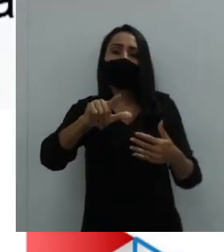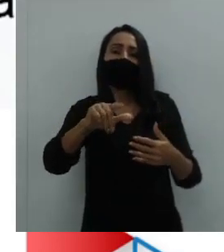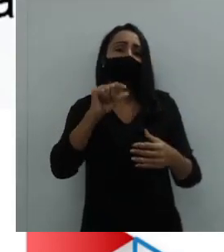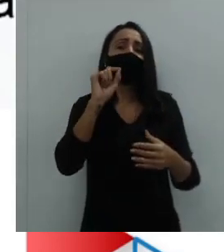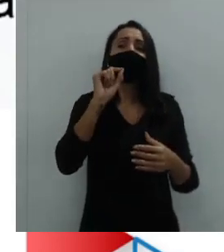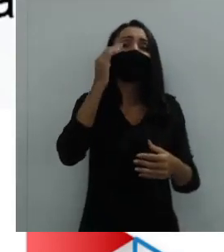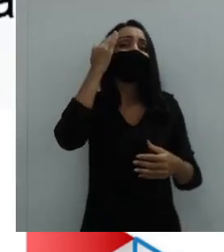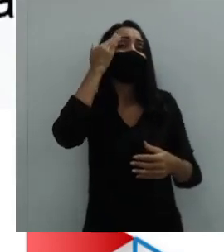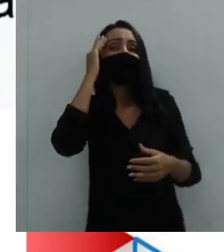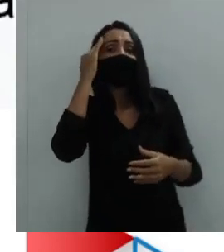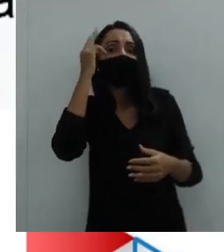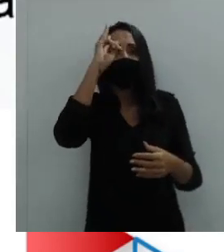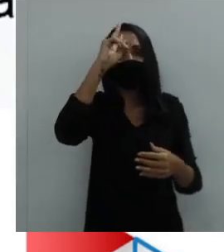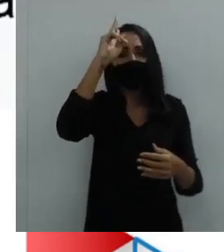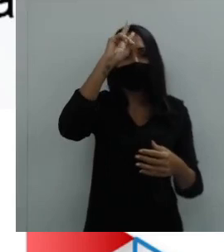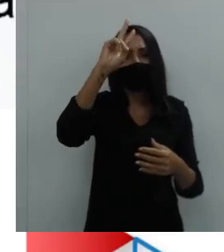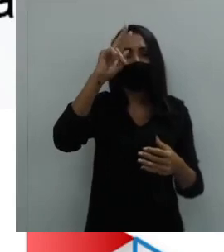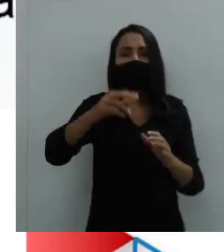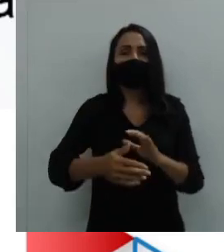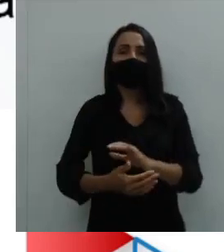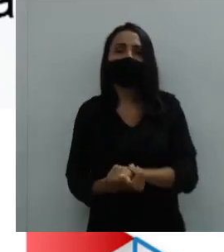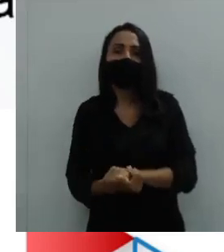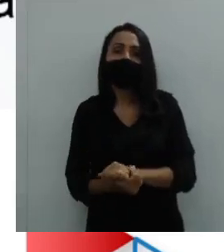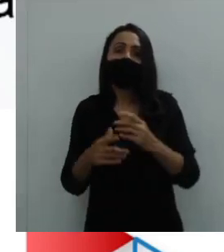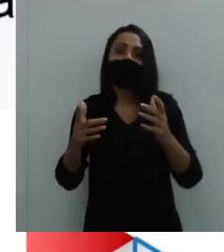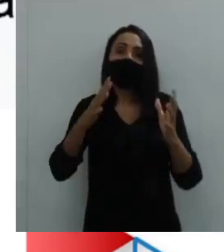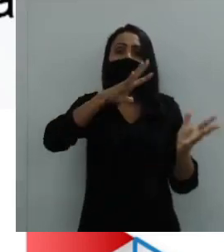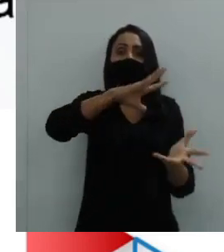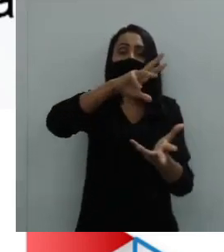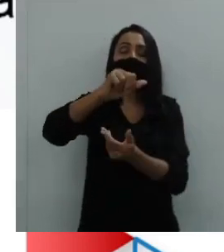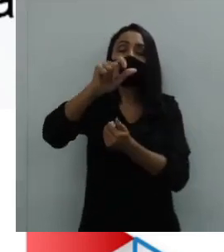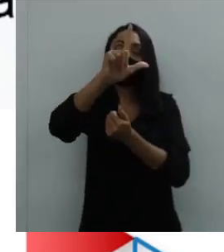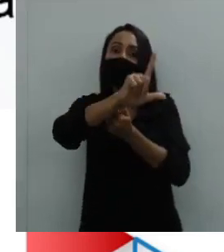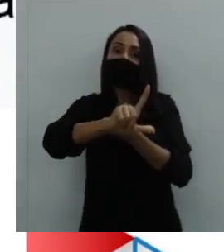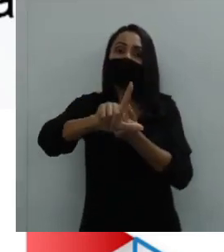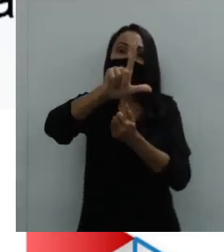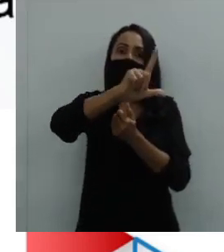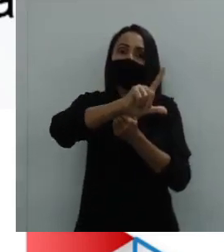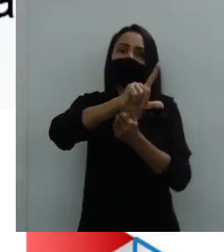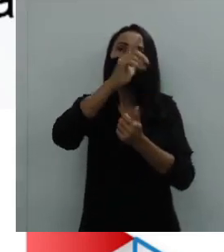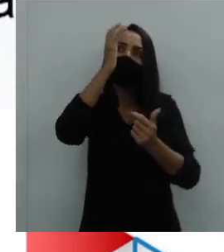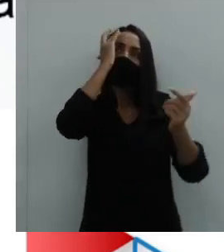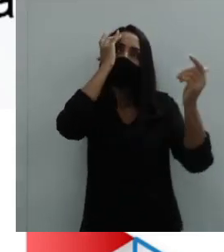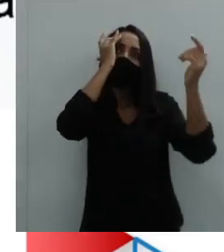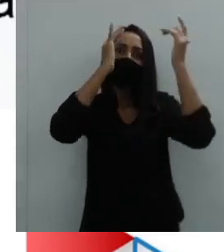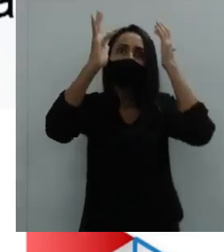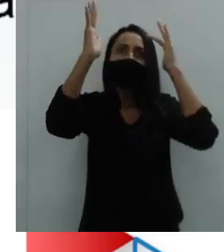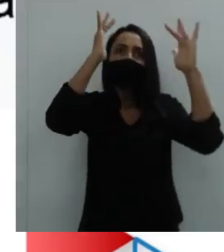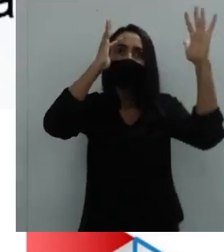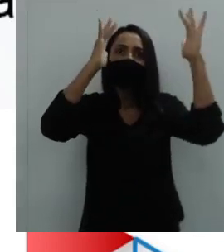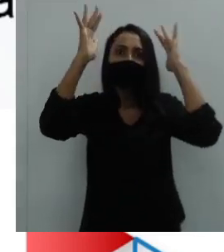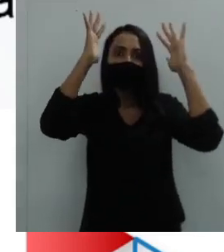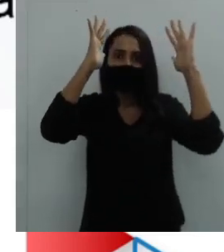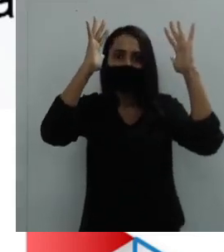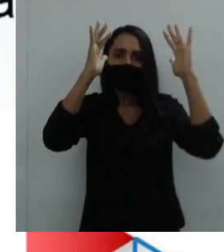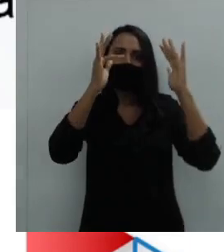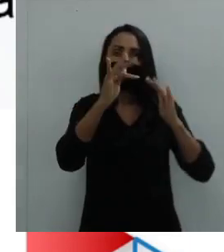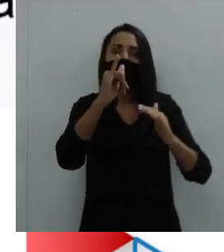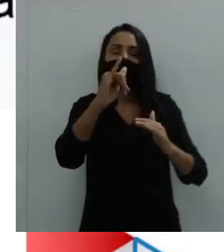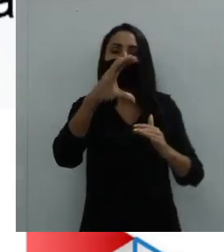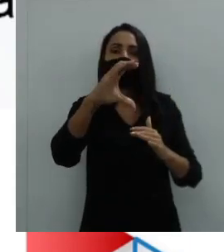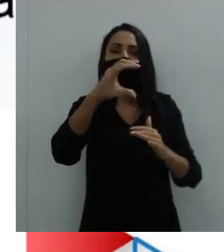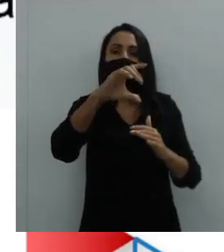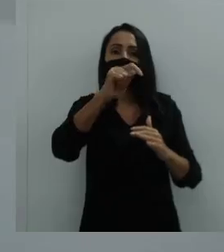e lembrar que são histórias como pertencem ao mundo literário, do imaginário, da ficção. Olhando para